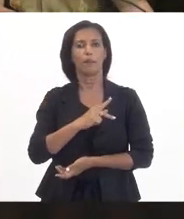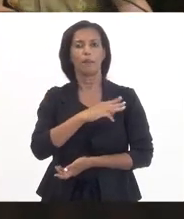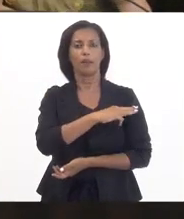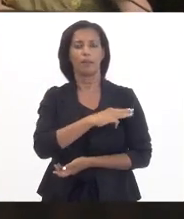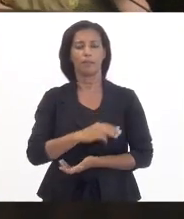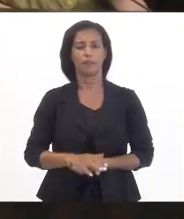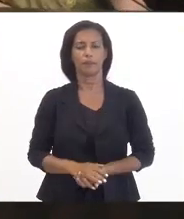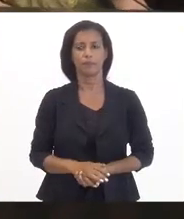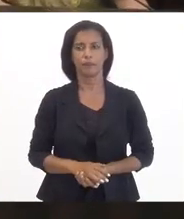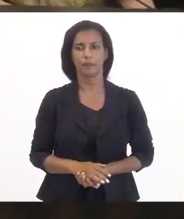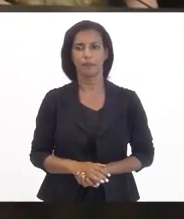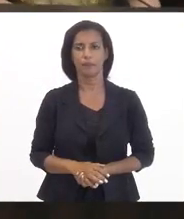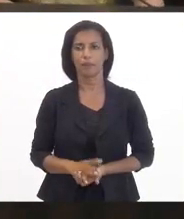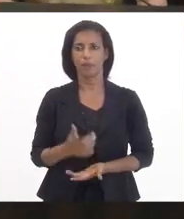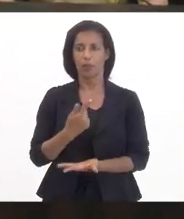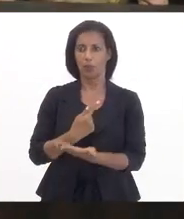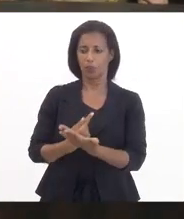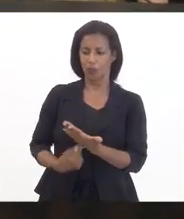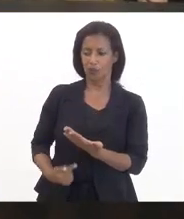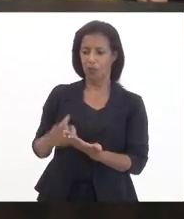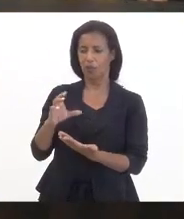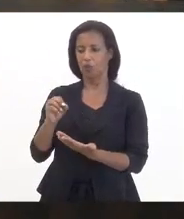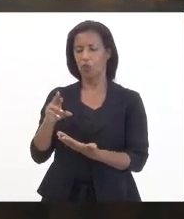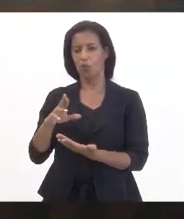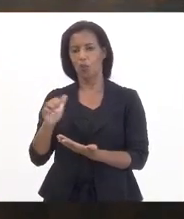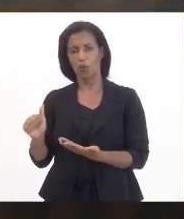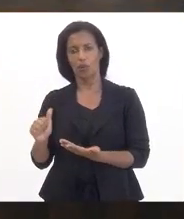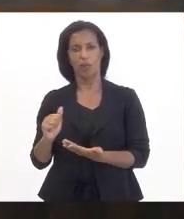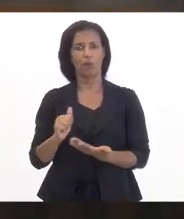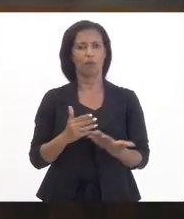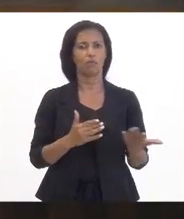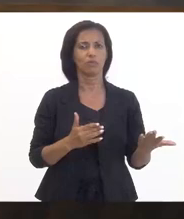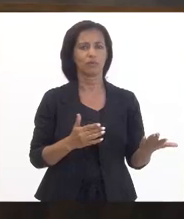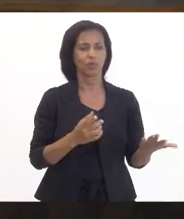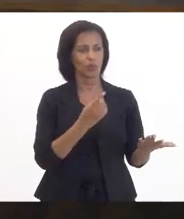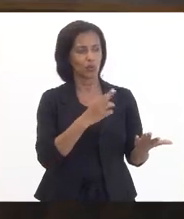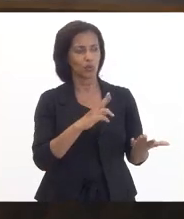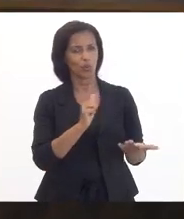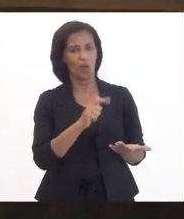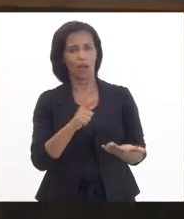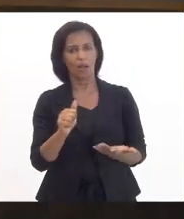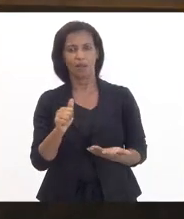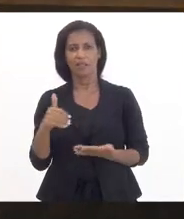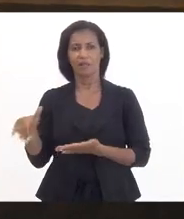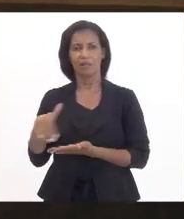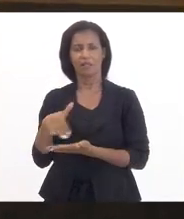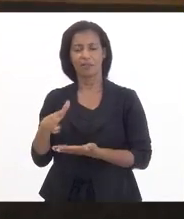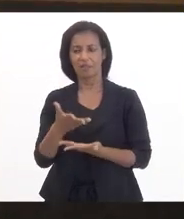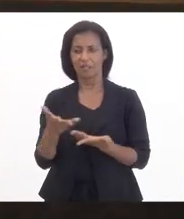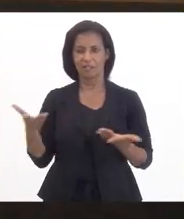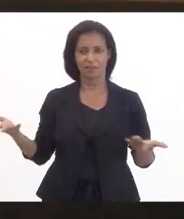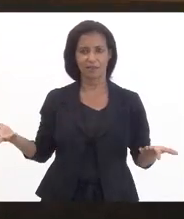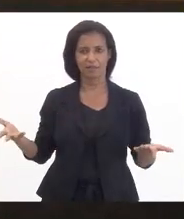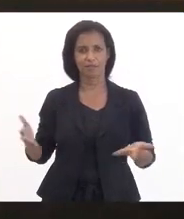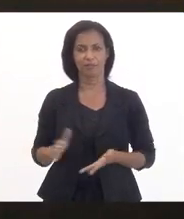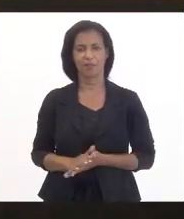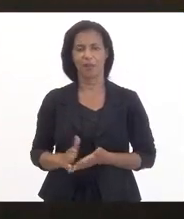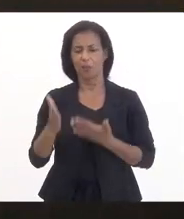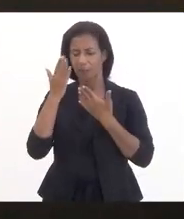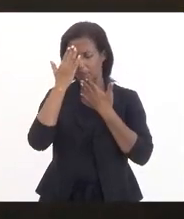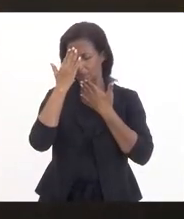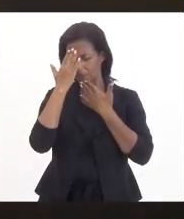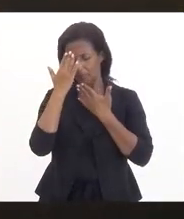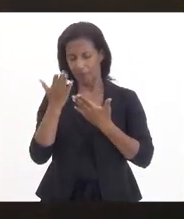tá ok? Governador, Coronel Leandro, Coronel Henrique, Doutor Alain, secretários presentes, nosso muito